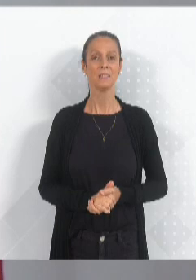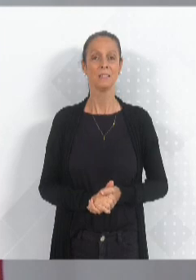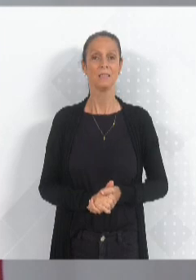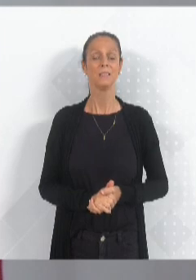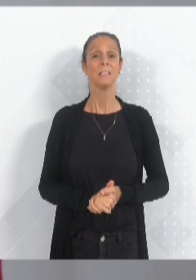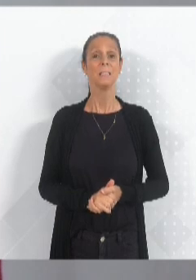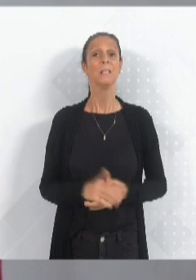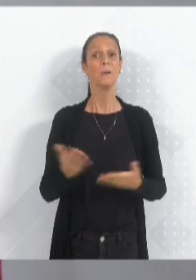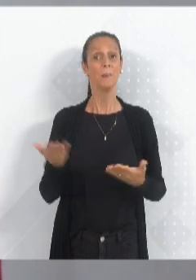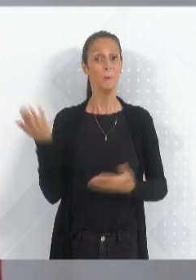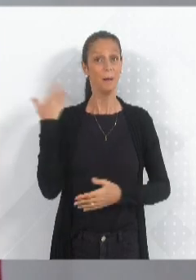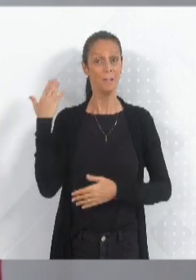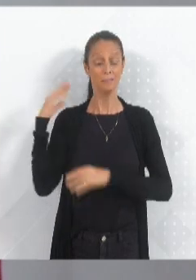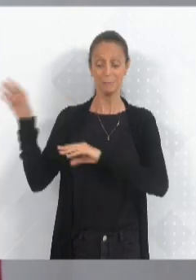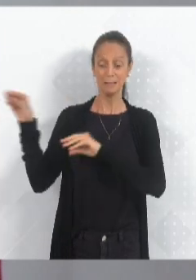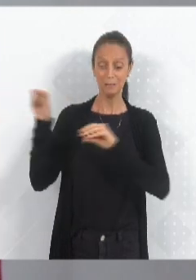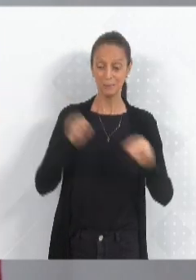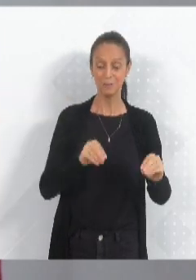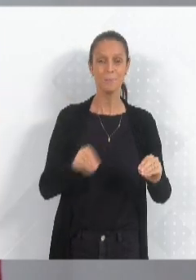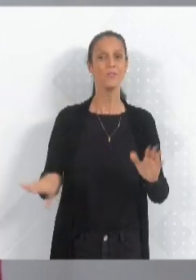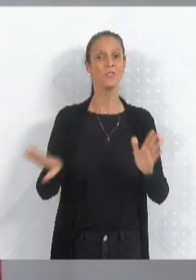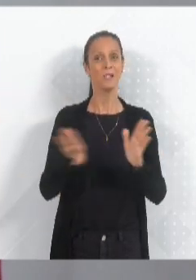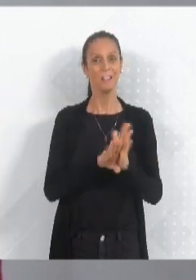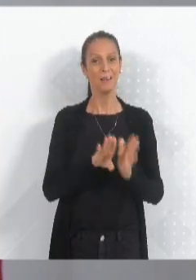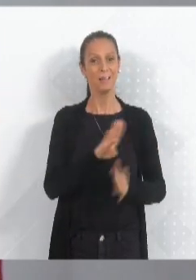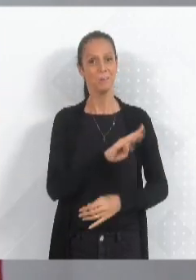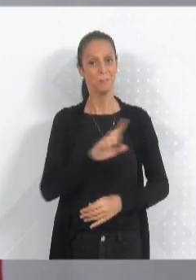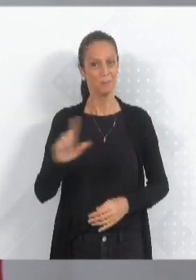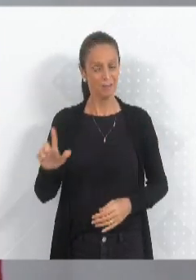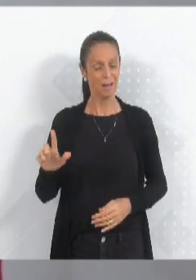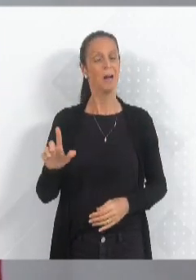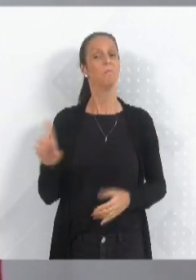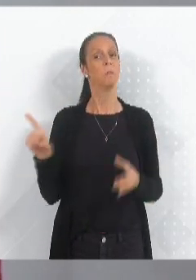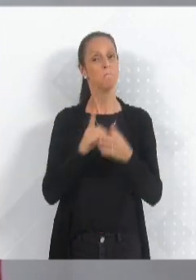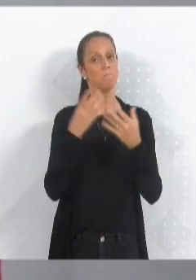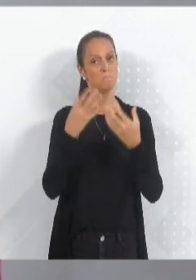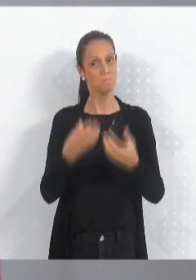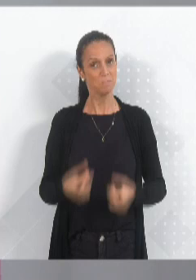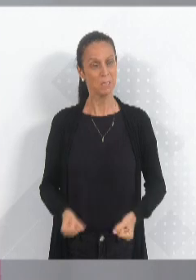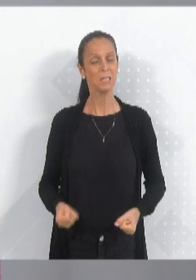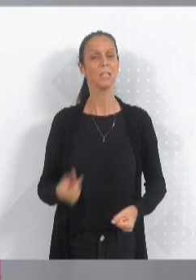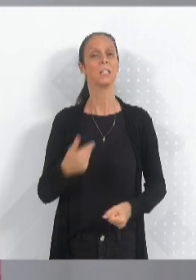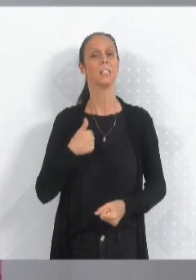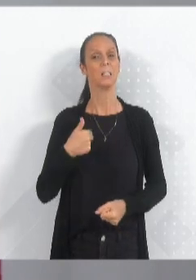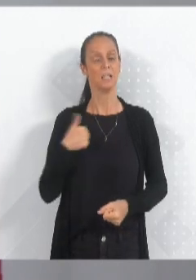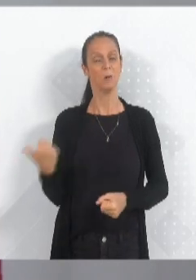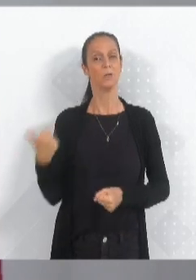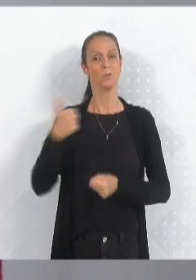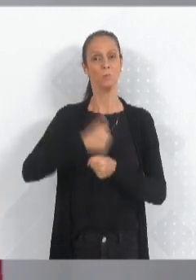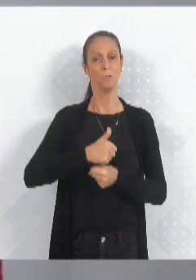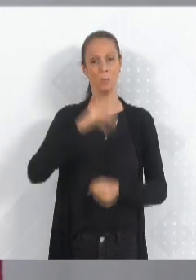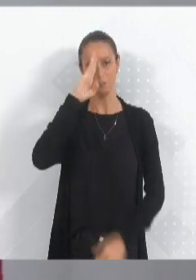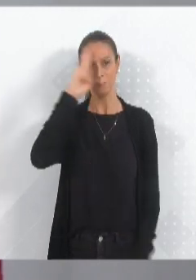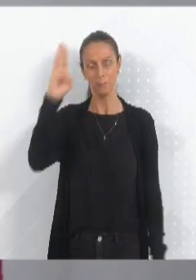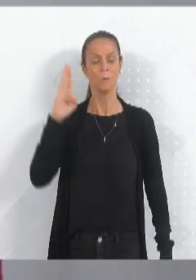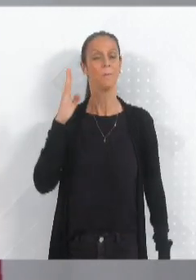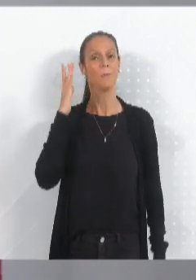Blumenau uma honra poder estar à frente do batalhão no dia de amanhãs iremos rece